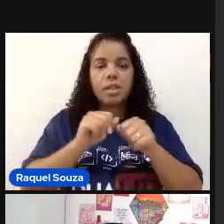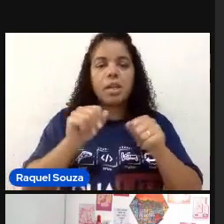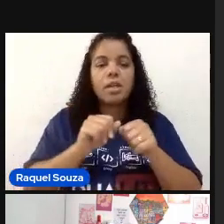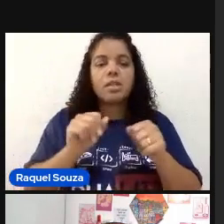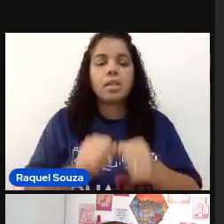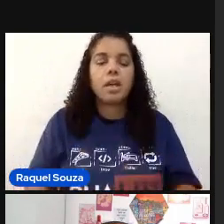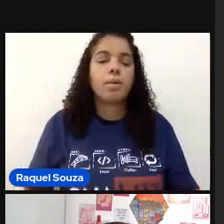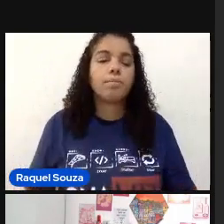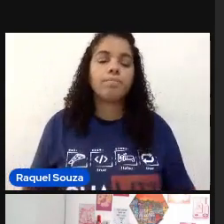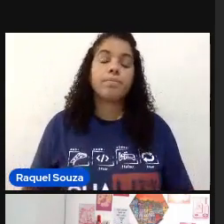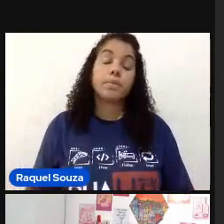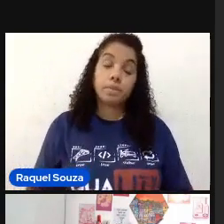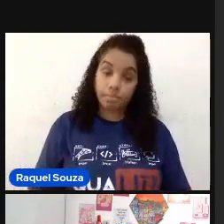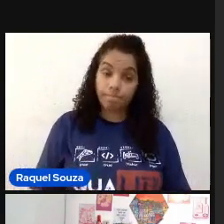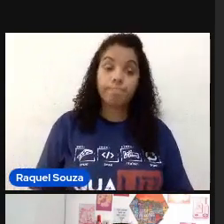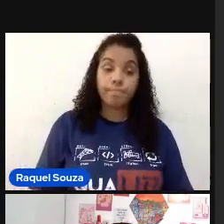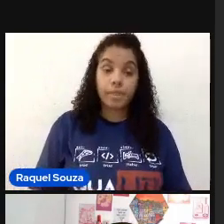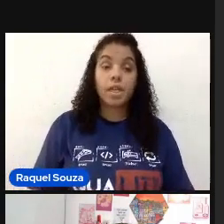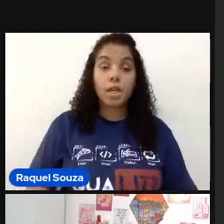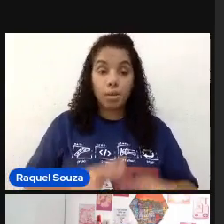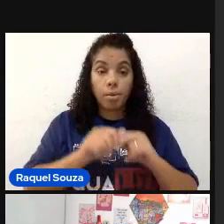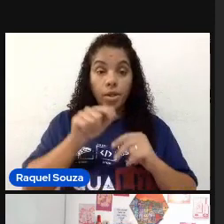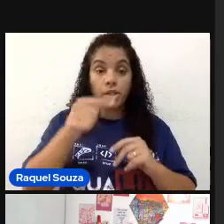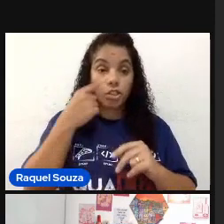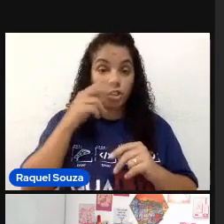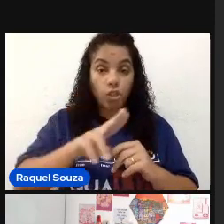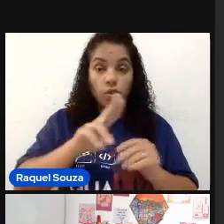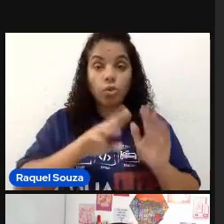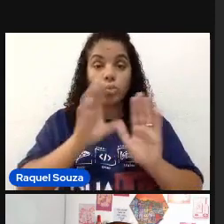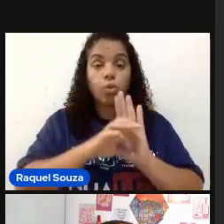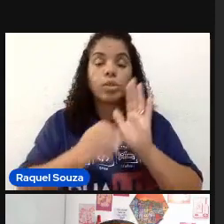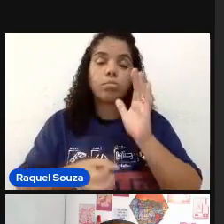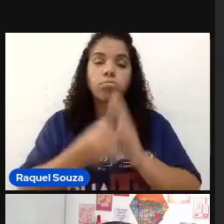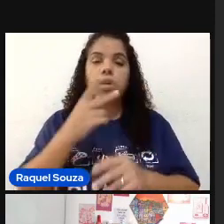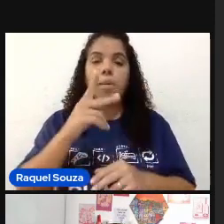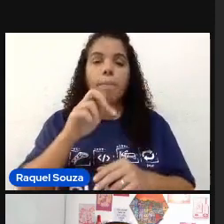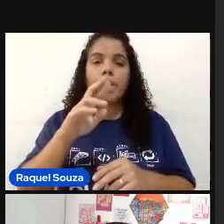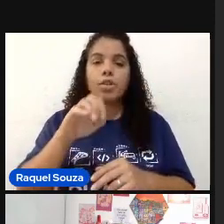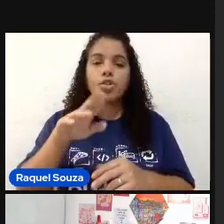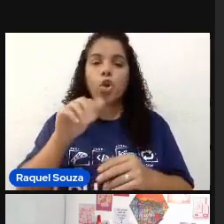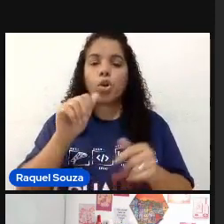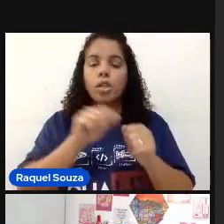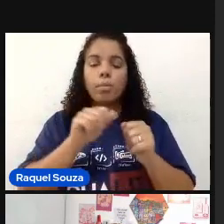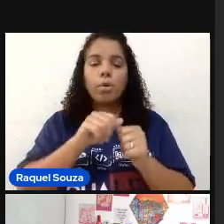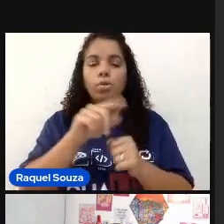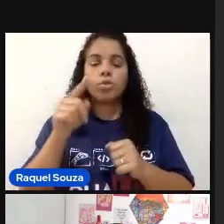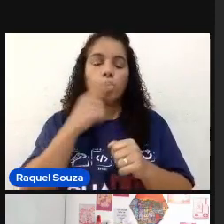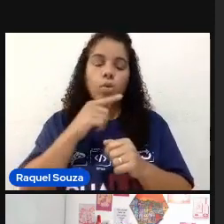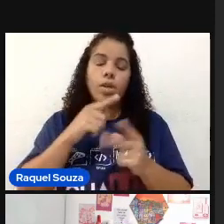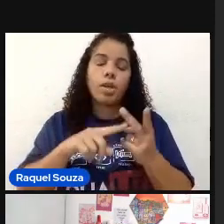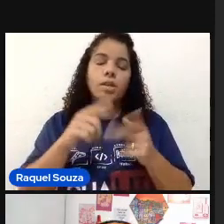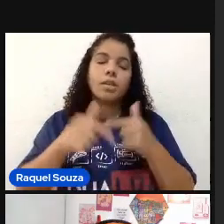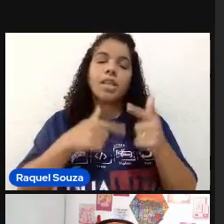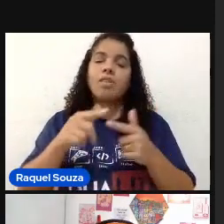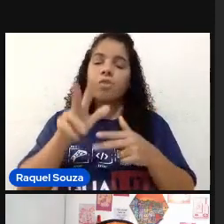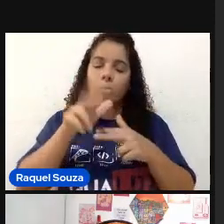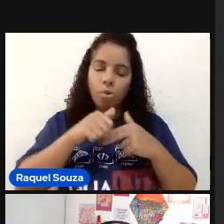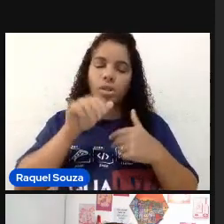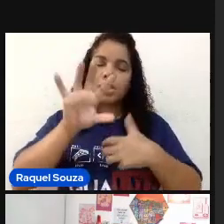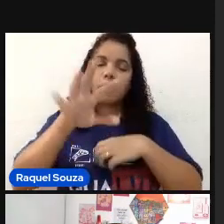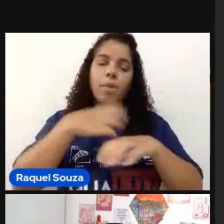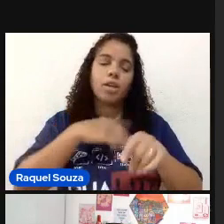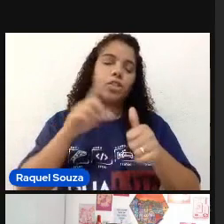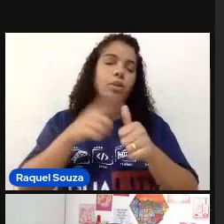E aqui, por isso, a gente usa o conceito de criar uma persona para poder construir essa tarefa. Então, é por isso que a empatia ela vem antes da